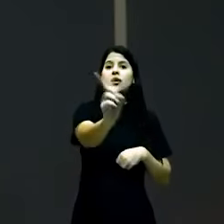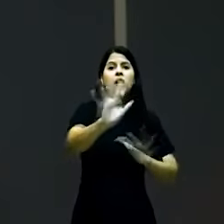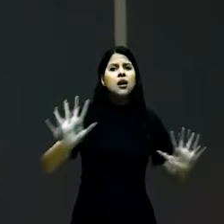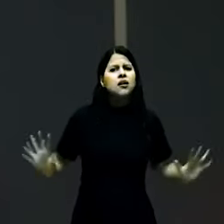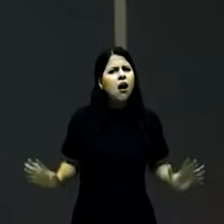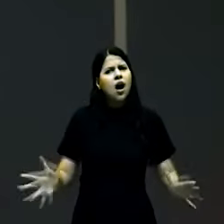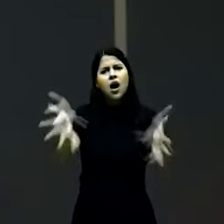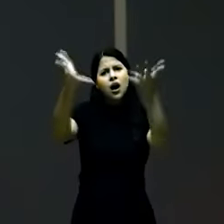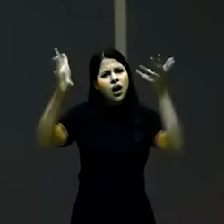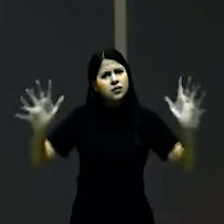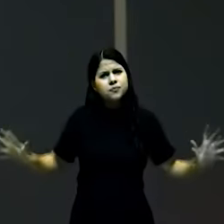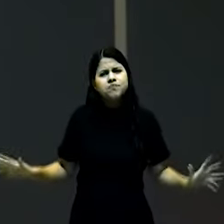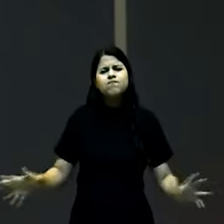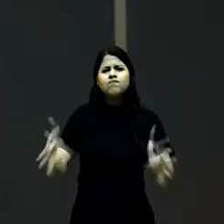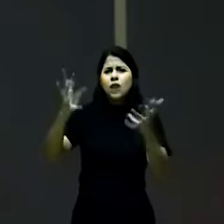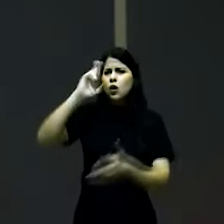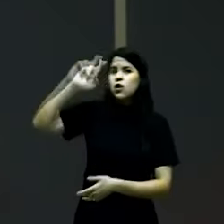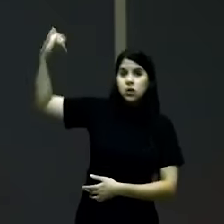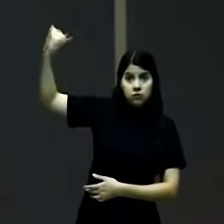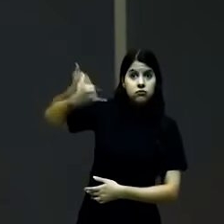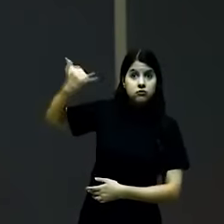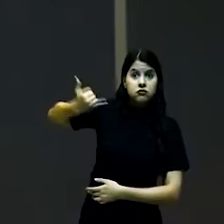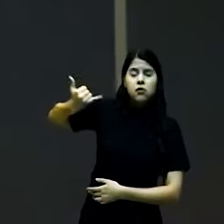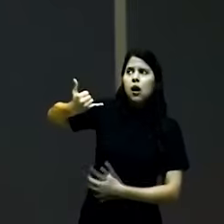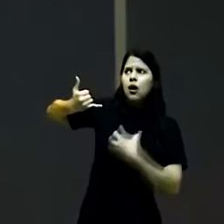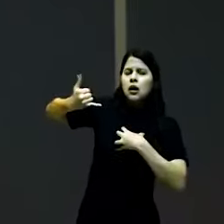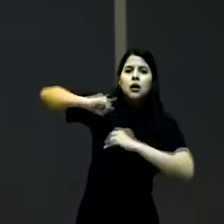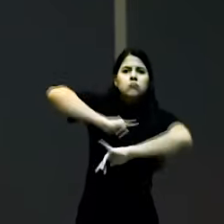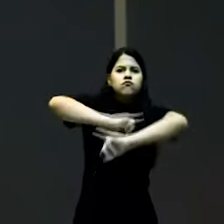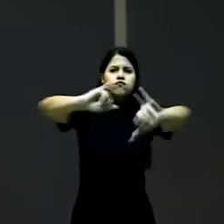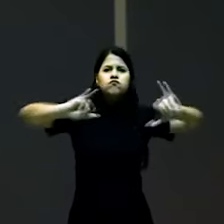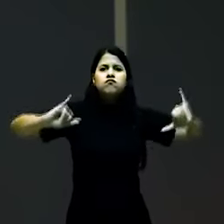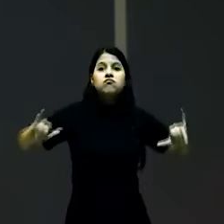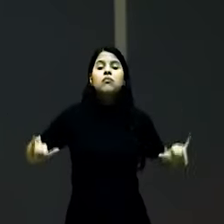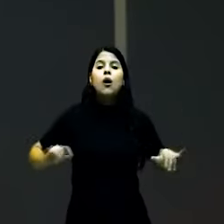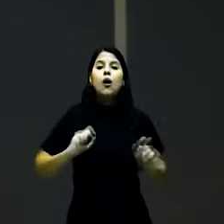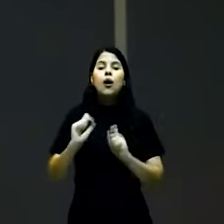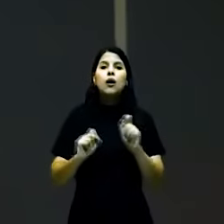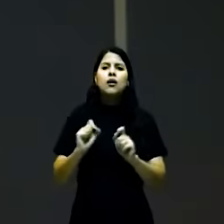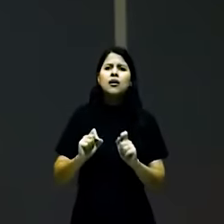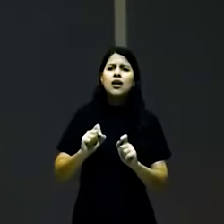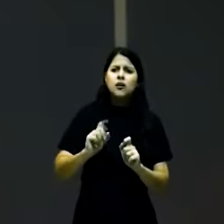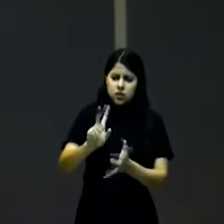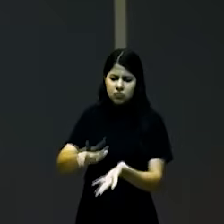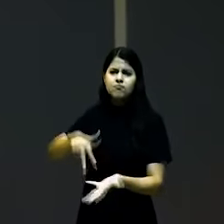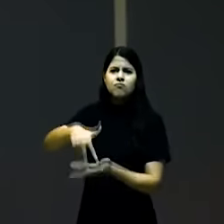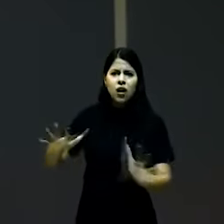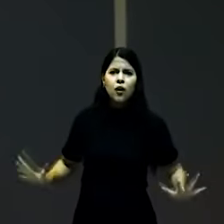A palavra do Senhor vem para mim e para você essa noite dizendo o seguinte: sai da